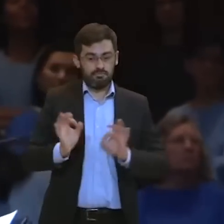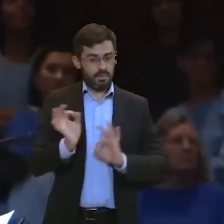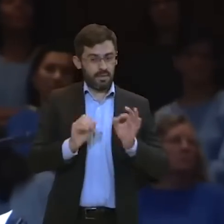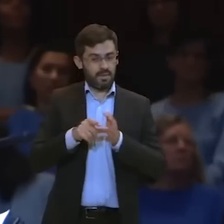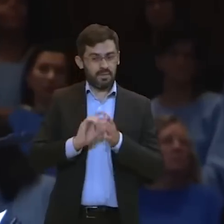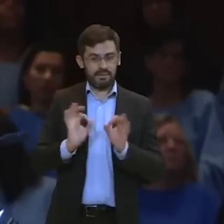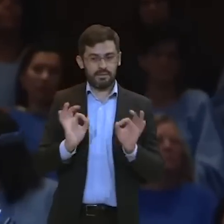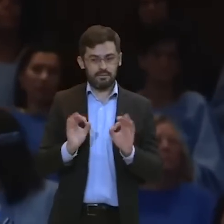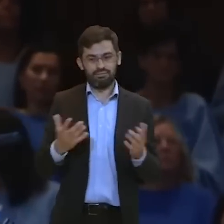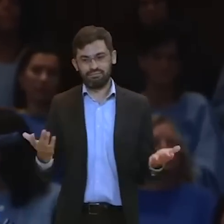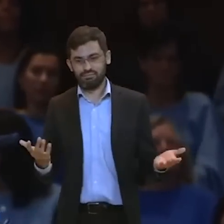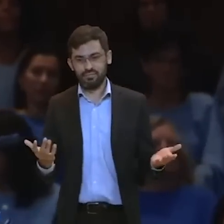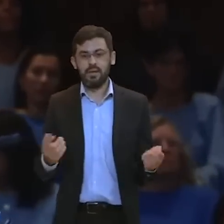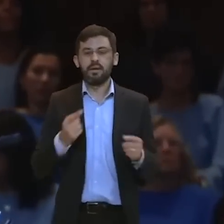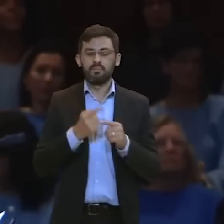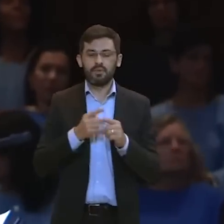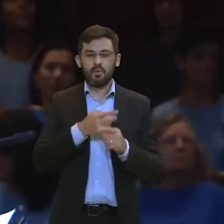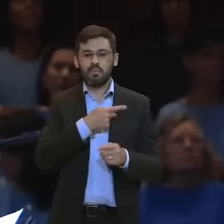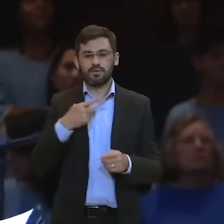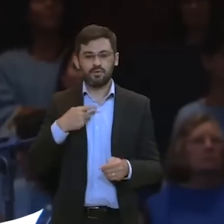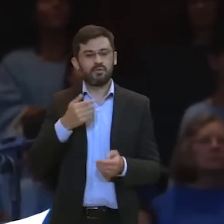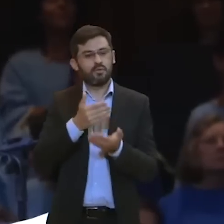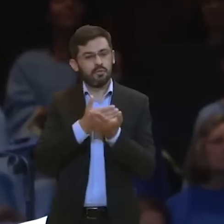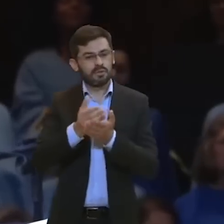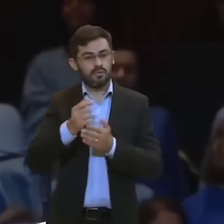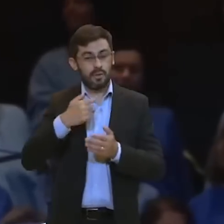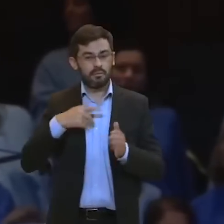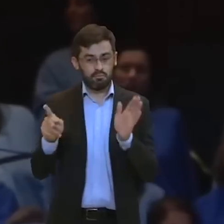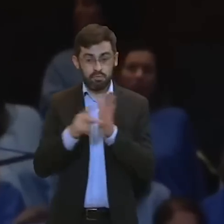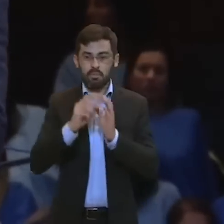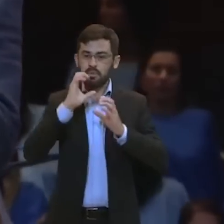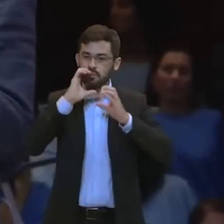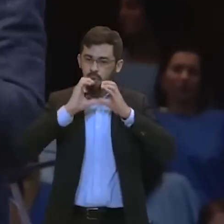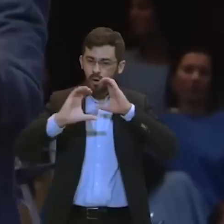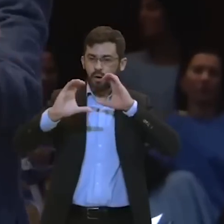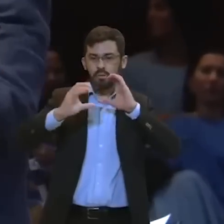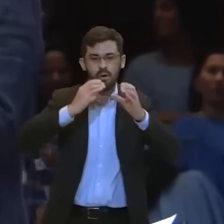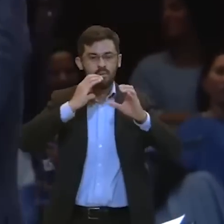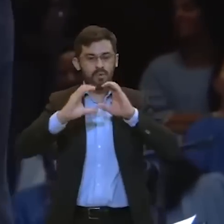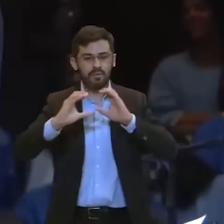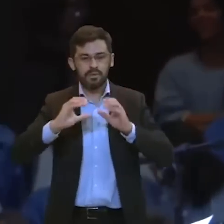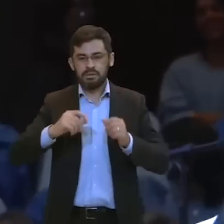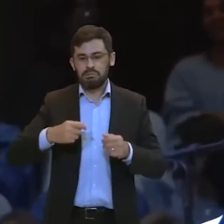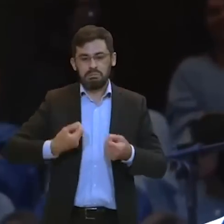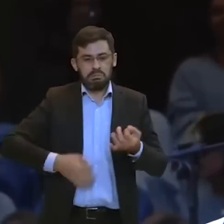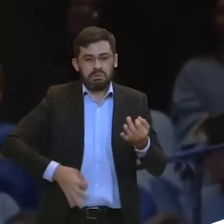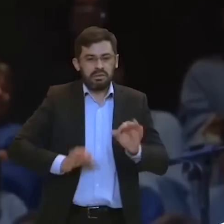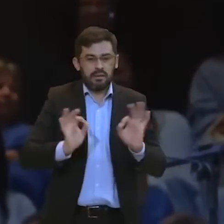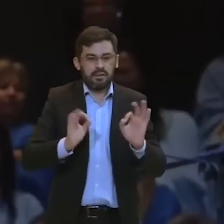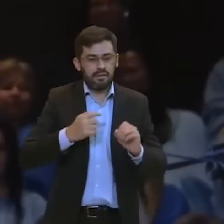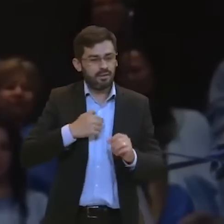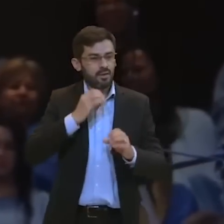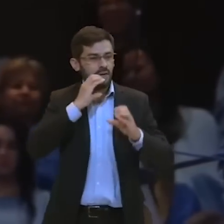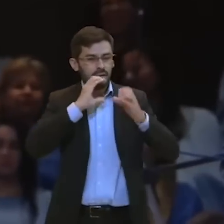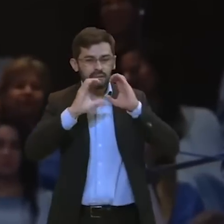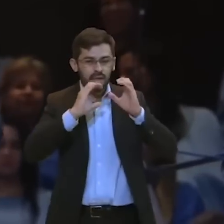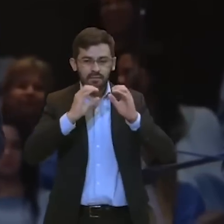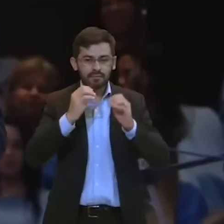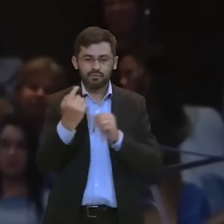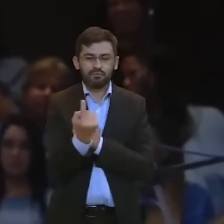preparados, estavam perdidos, porque ele começava, tinha um vozeirão, ele começava sozinho, não tocava, ele ia lá e